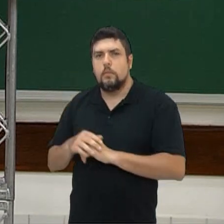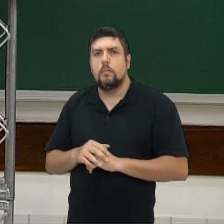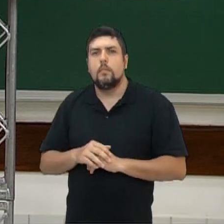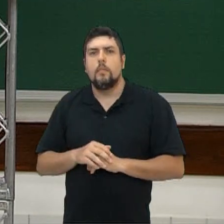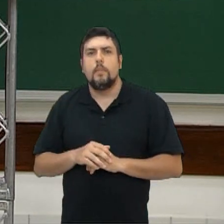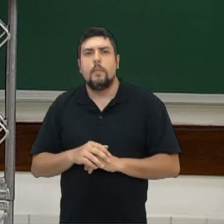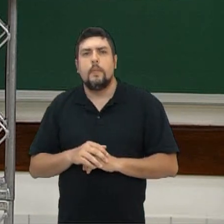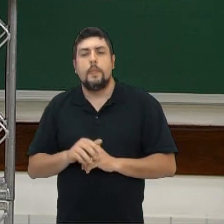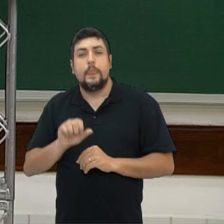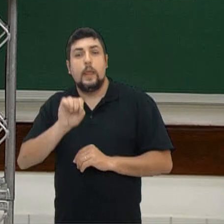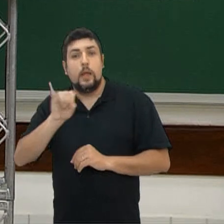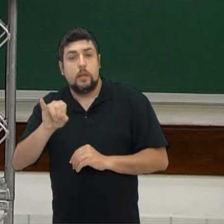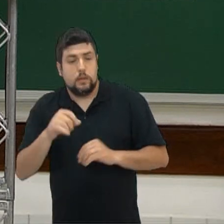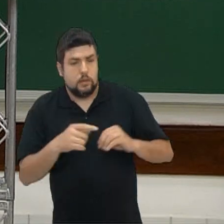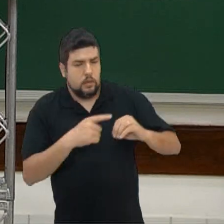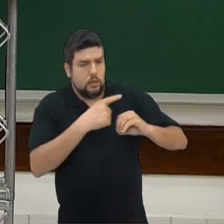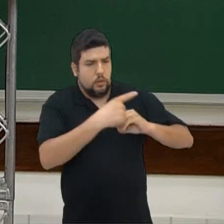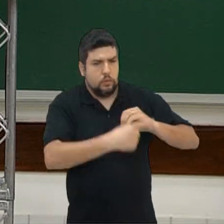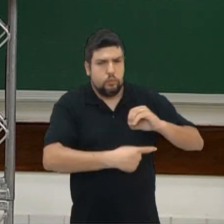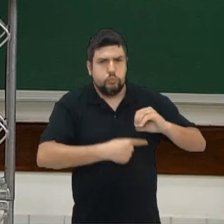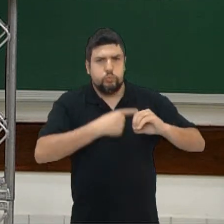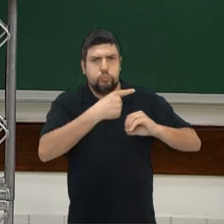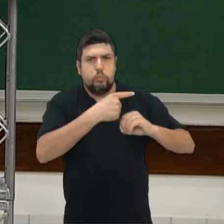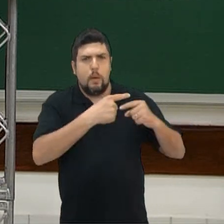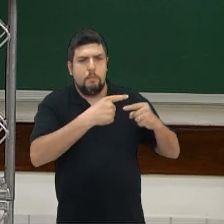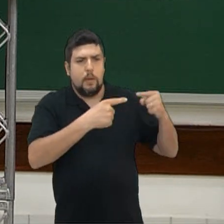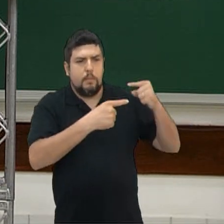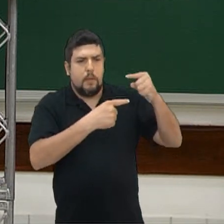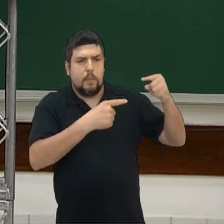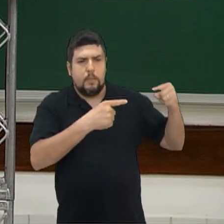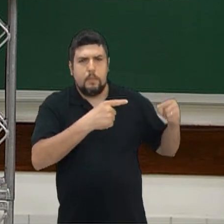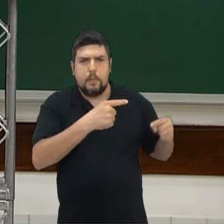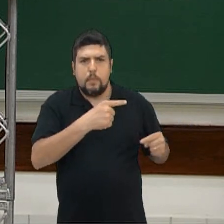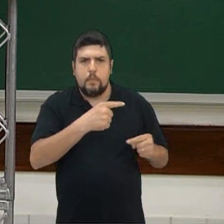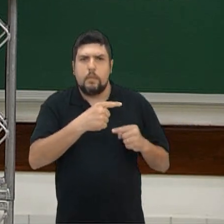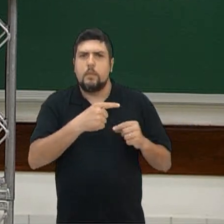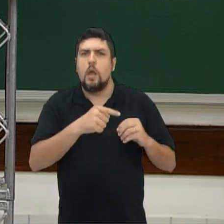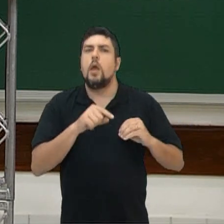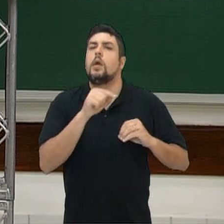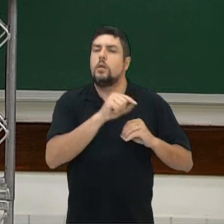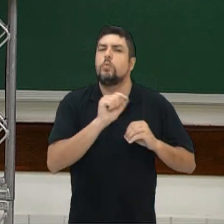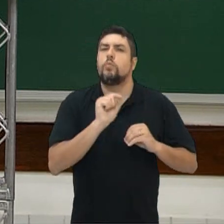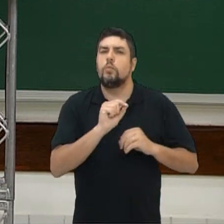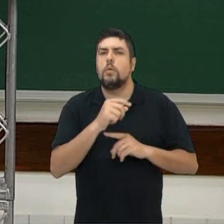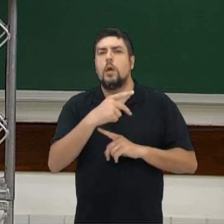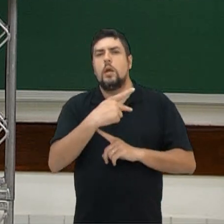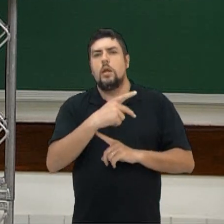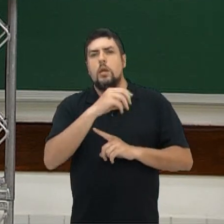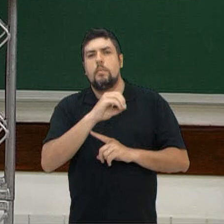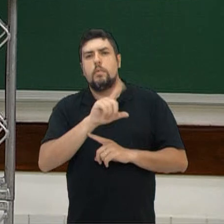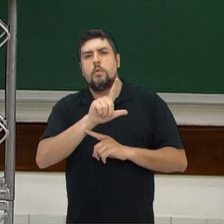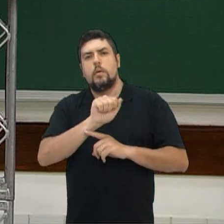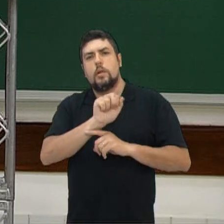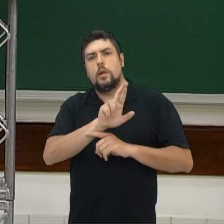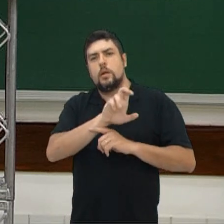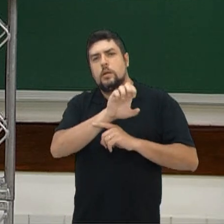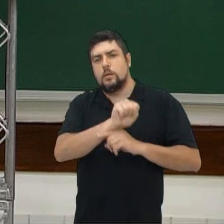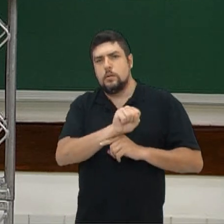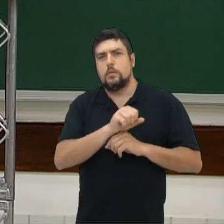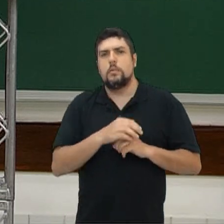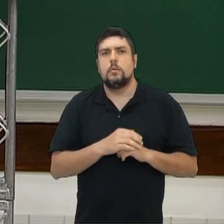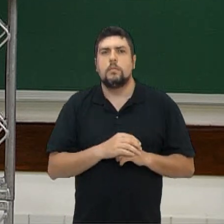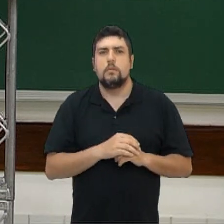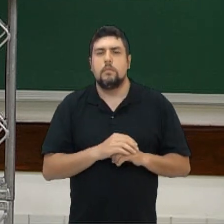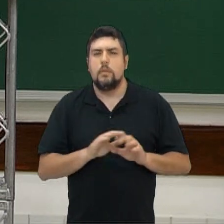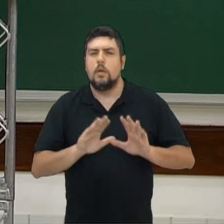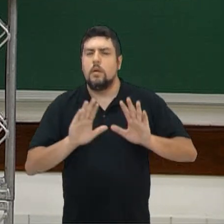grande diferença de eletronegatividade, nós dizemos que esses compostos são polares. Mas também estou